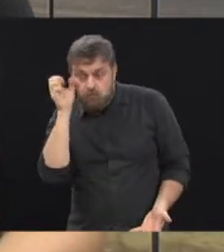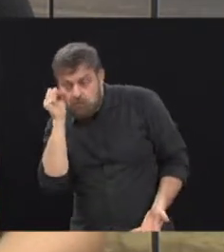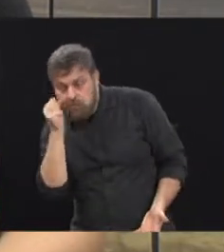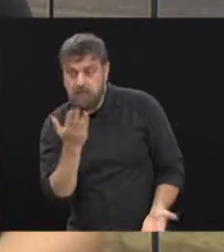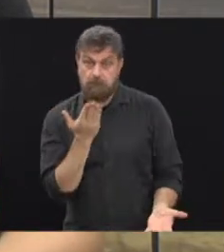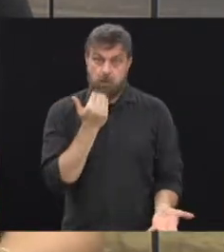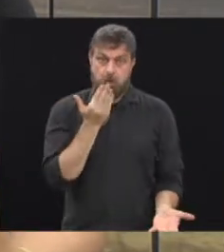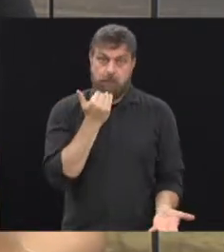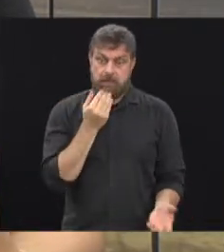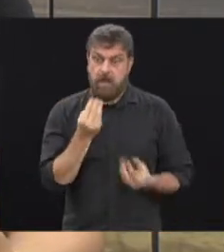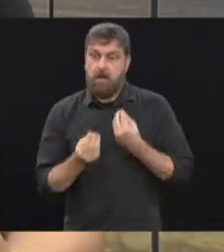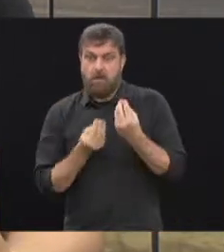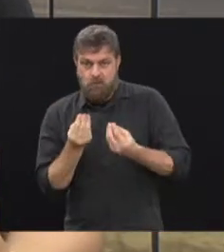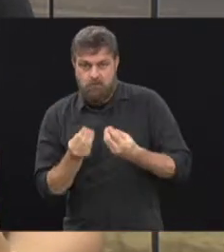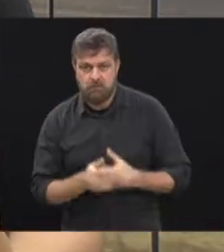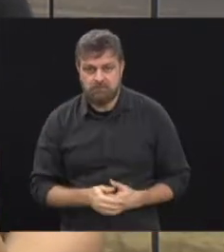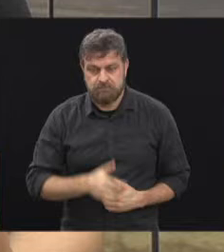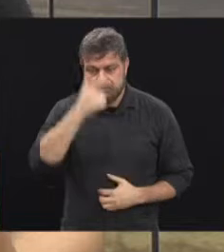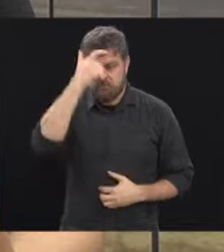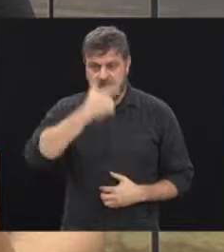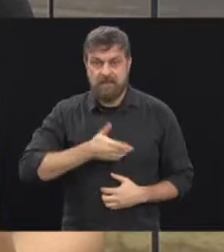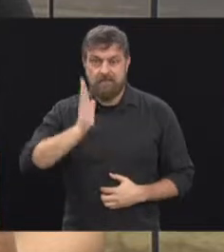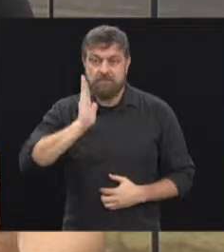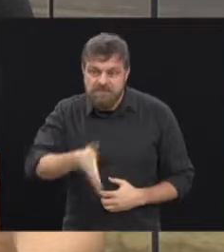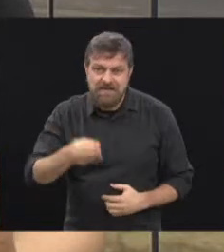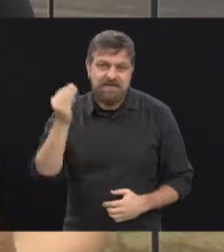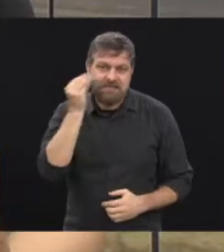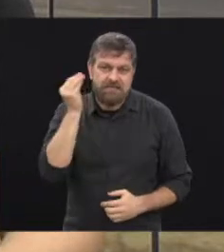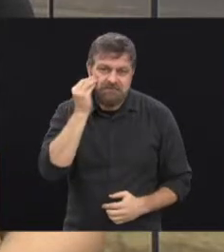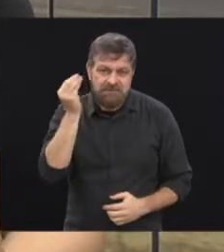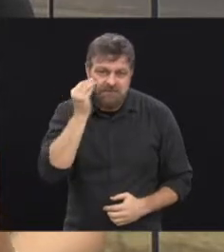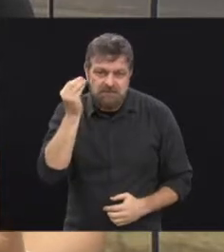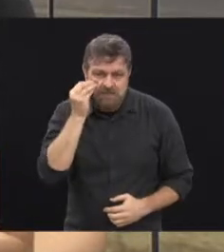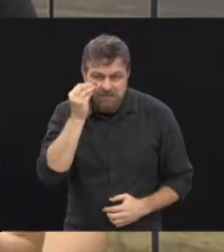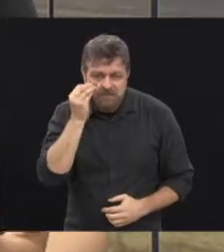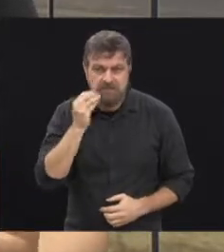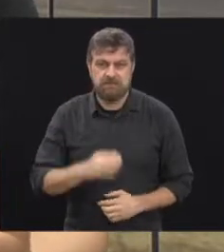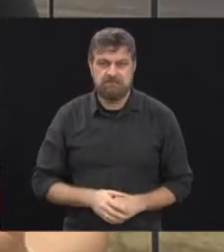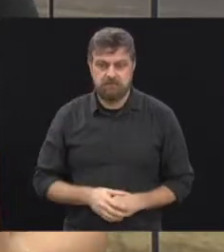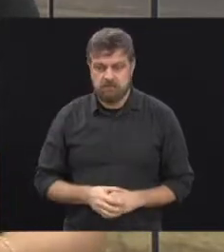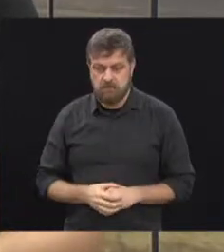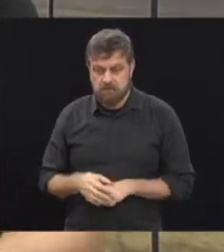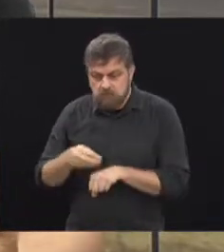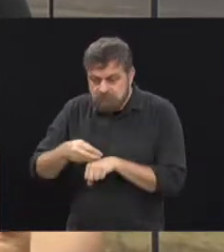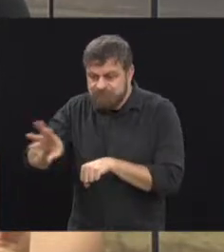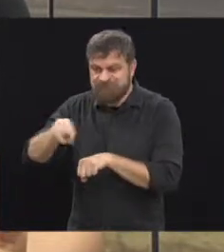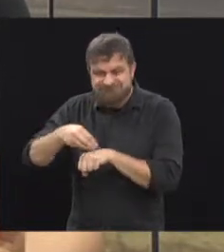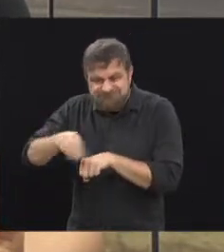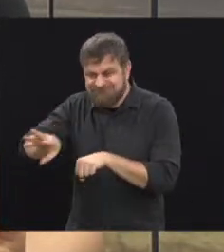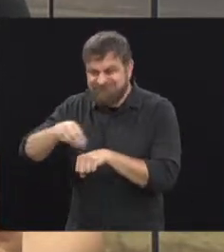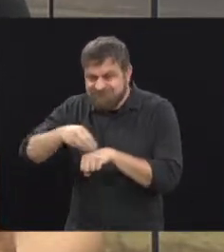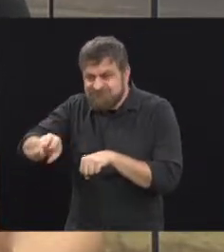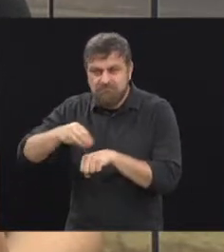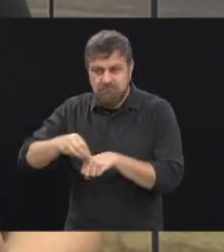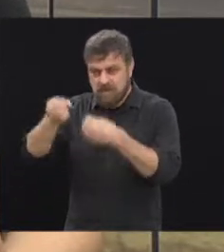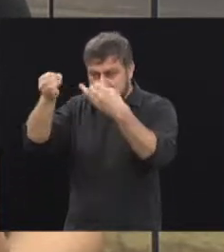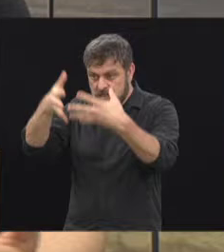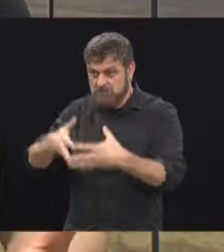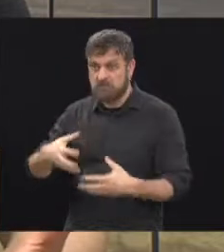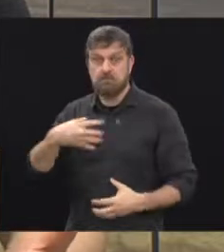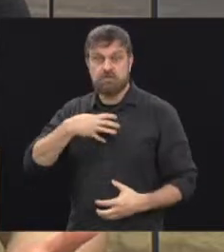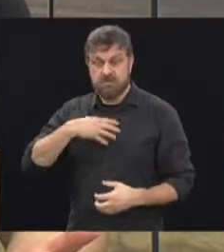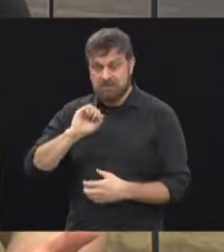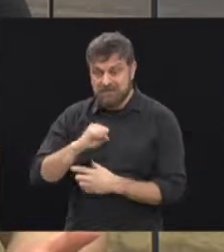comer lá, né? Então a gente, como eu já fiz esse caminho, eu passo todo o caminho e de uma forma mais